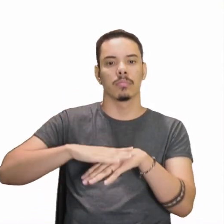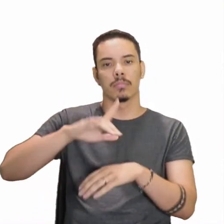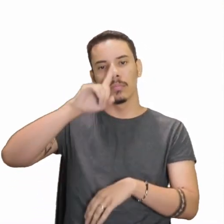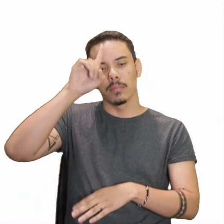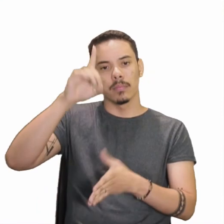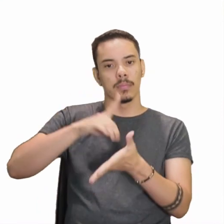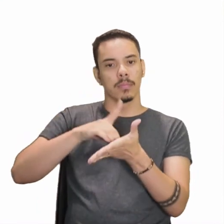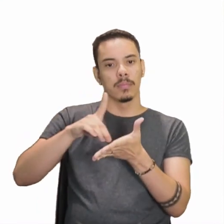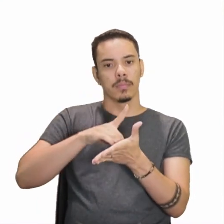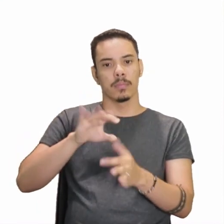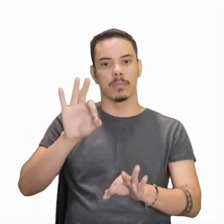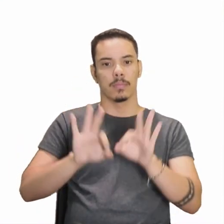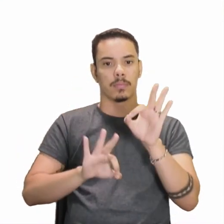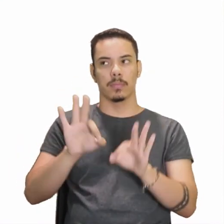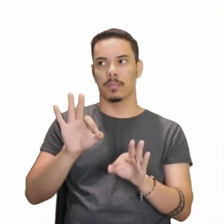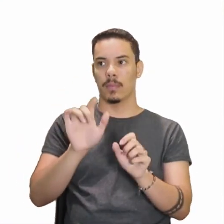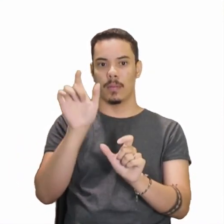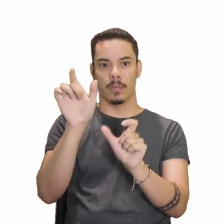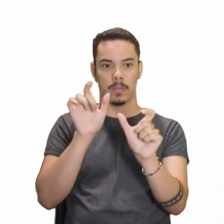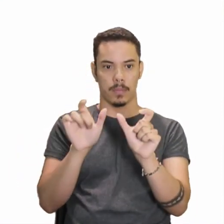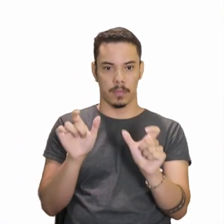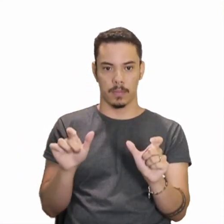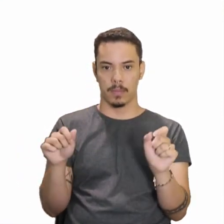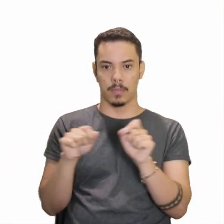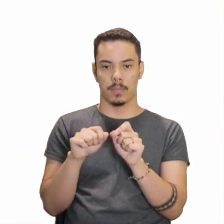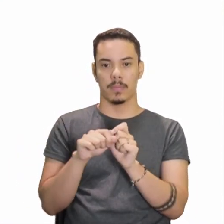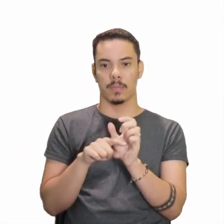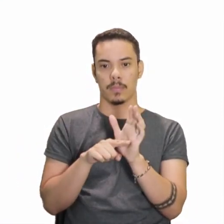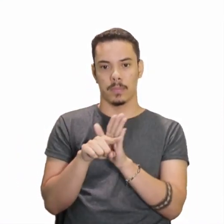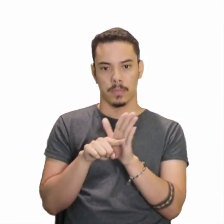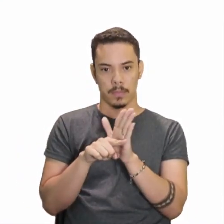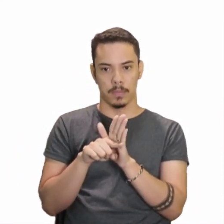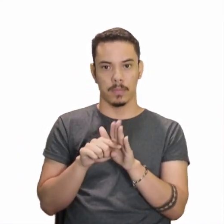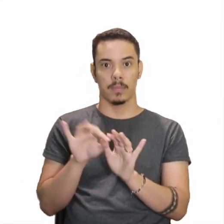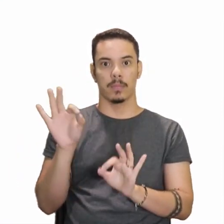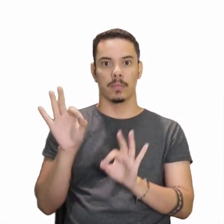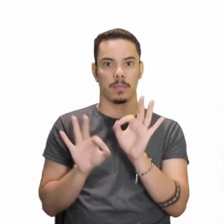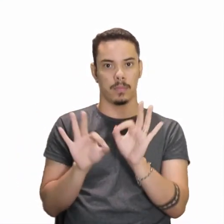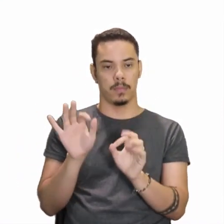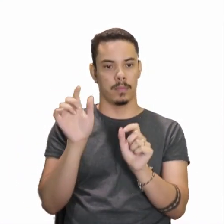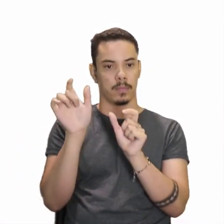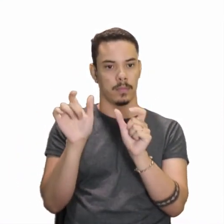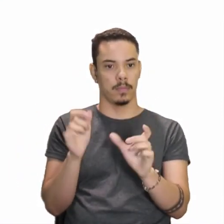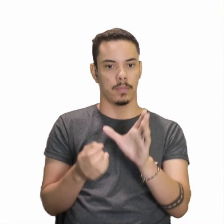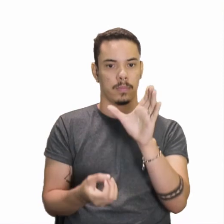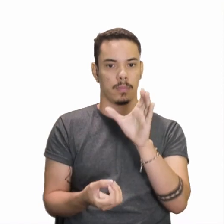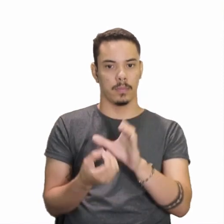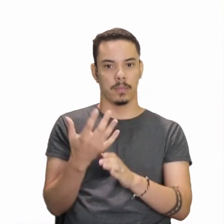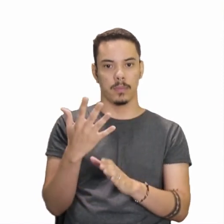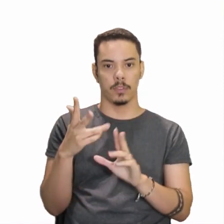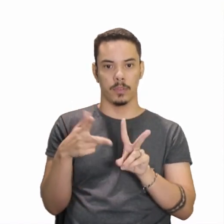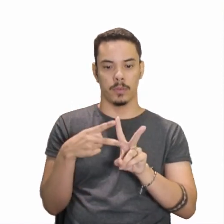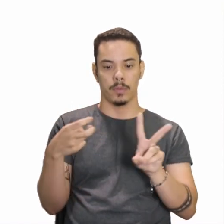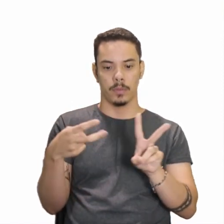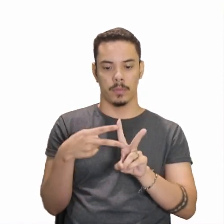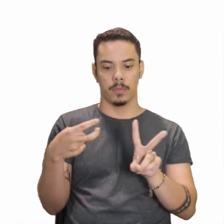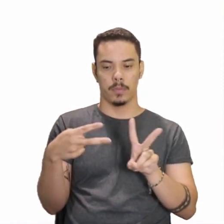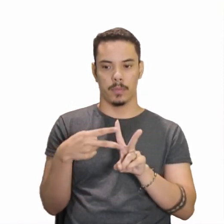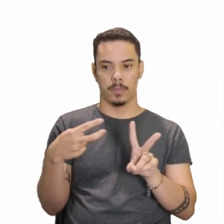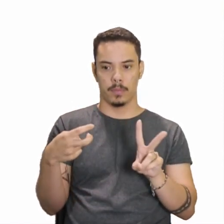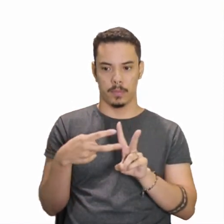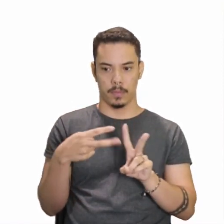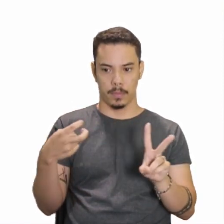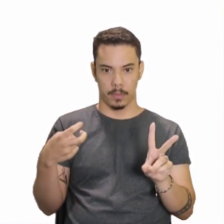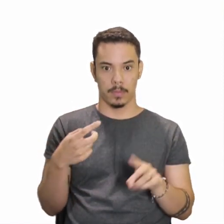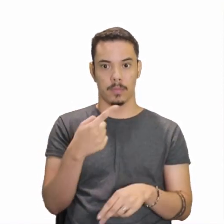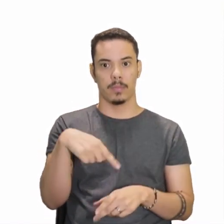você vai organizar algumas palavras, você vai fazer uma pesquisa, né? Organizar algumas palavras de origem indígena, ok? Você